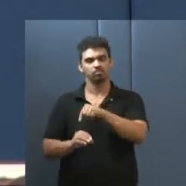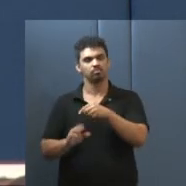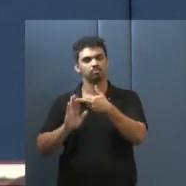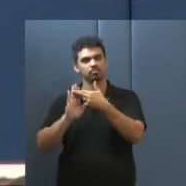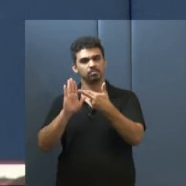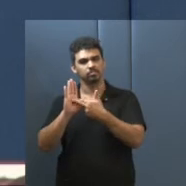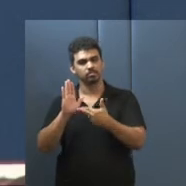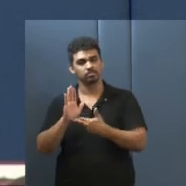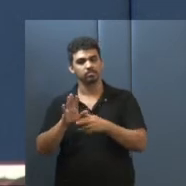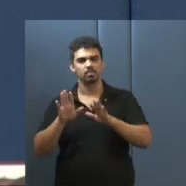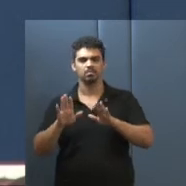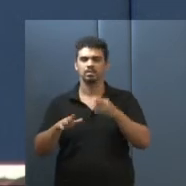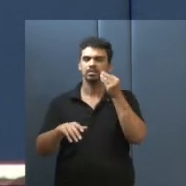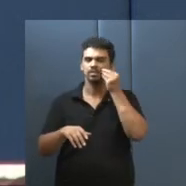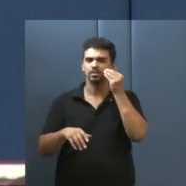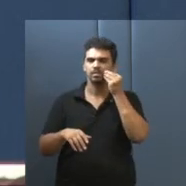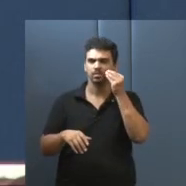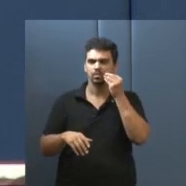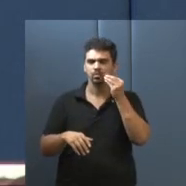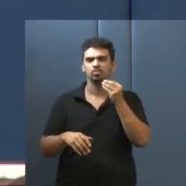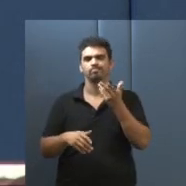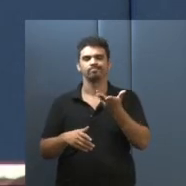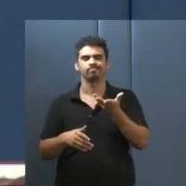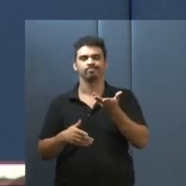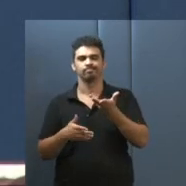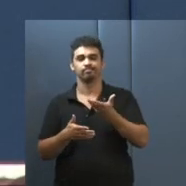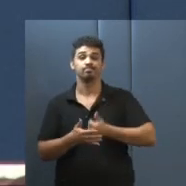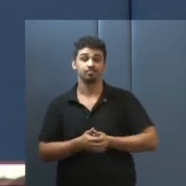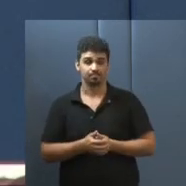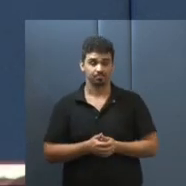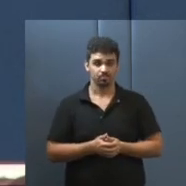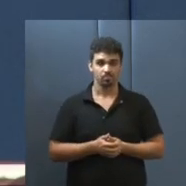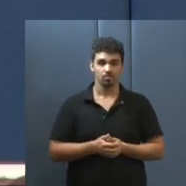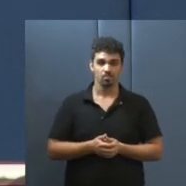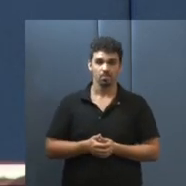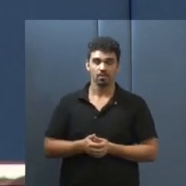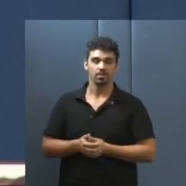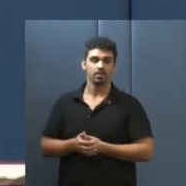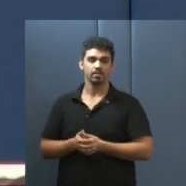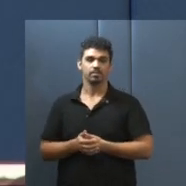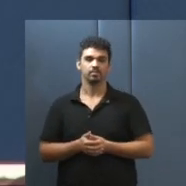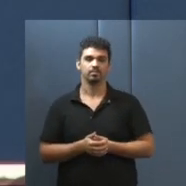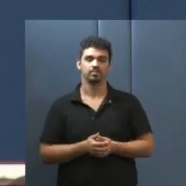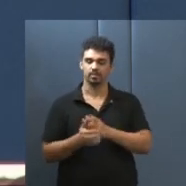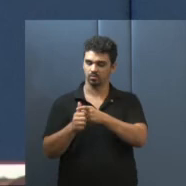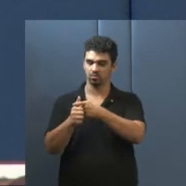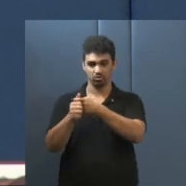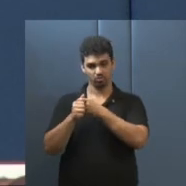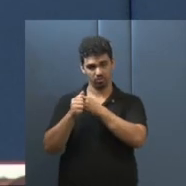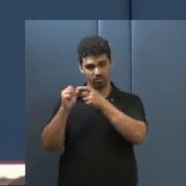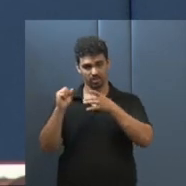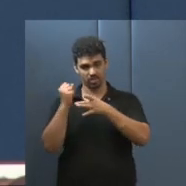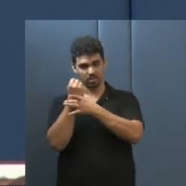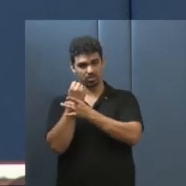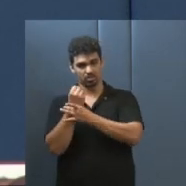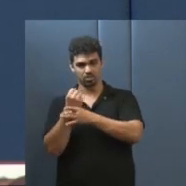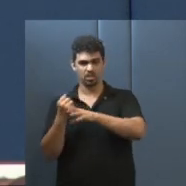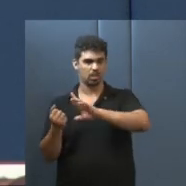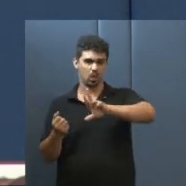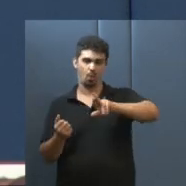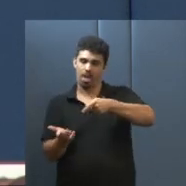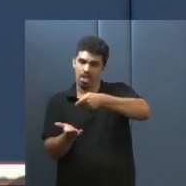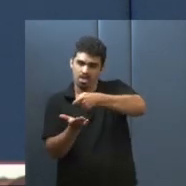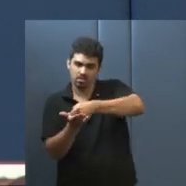acordo de cavalheiros, mas tentamos nos manter convergentes. Então, no caso da dívida e da garantia, melhor dizendo, não exigida,